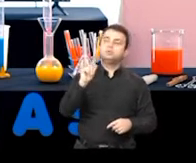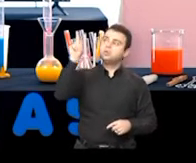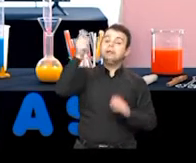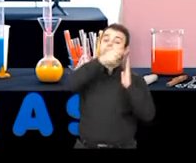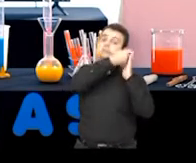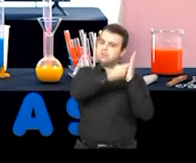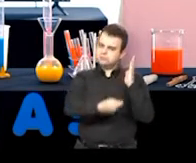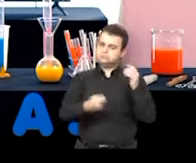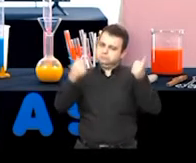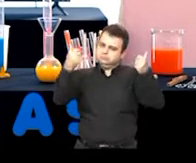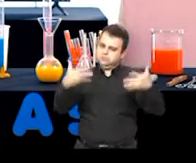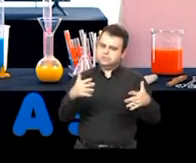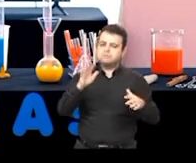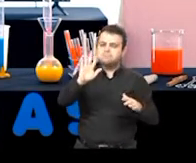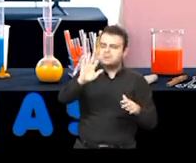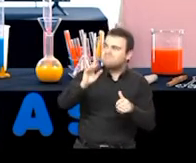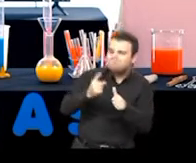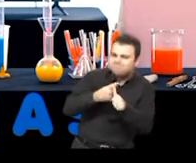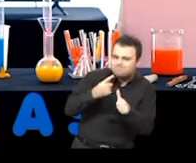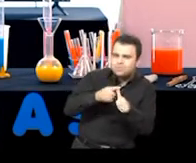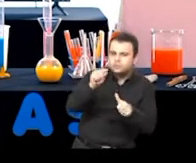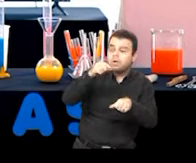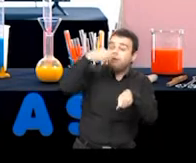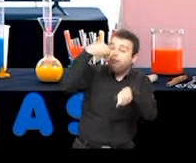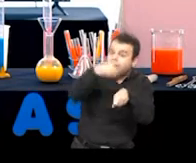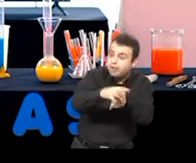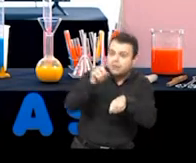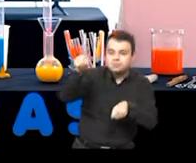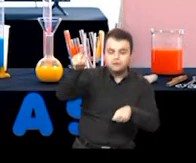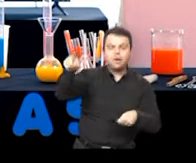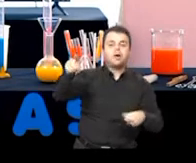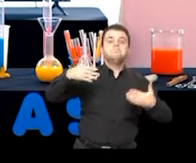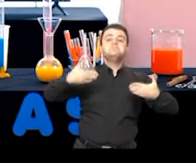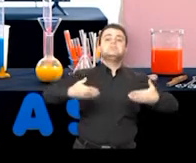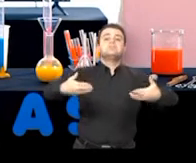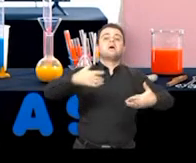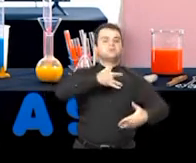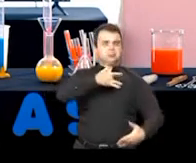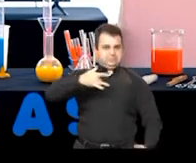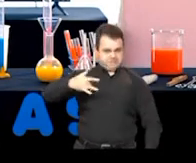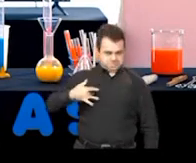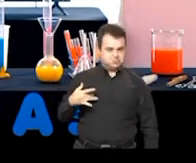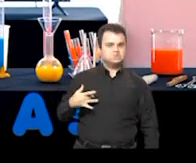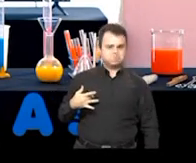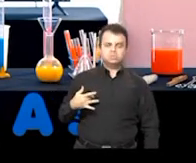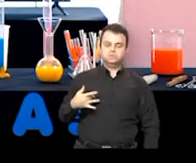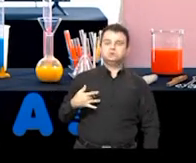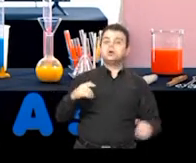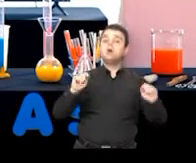aqui. Mas antes, preste atenção ao recado do Ministério da Saúde através do